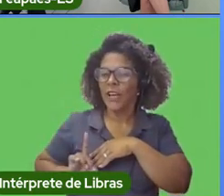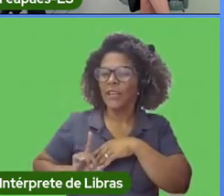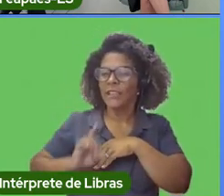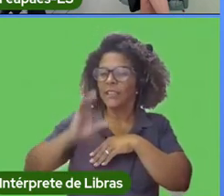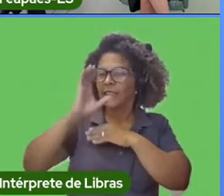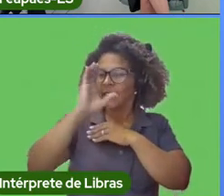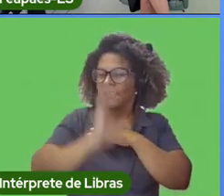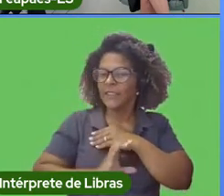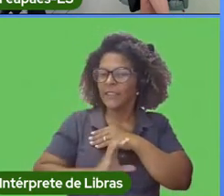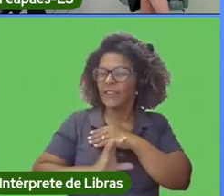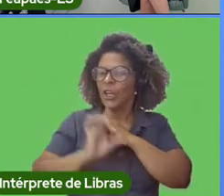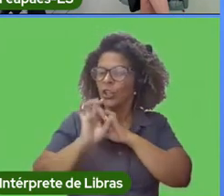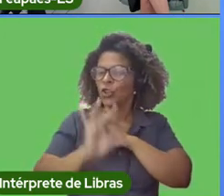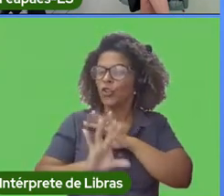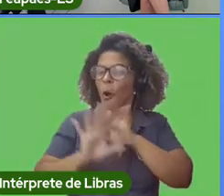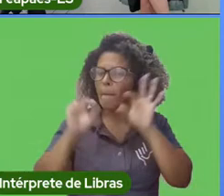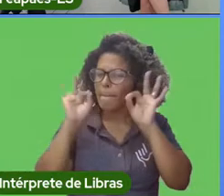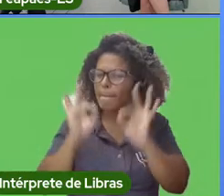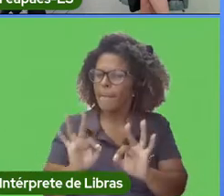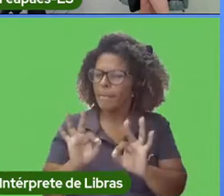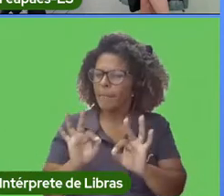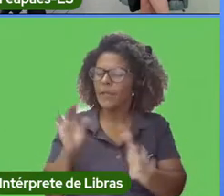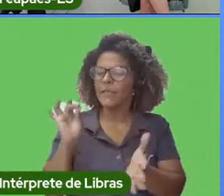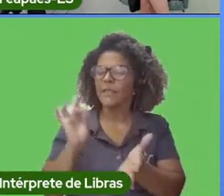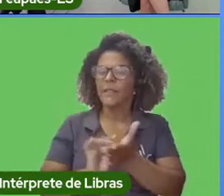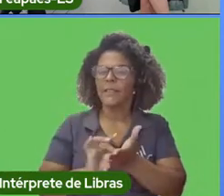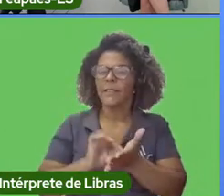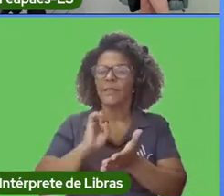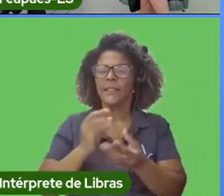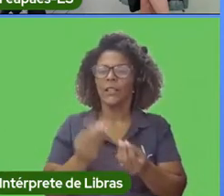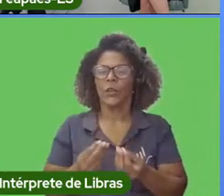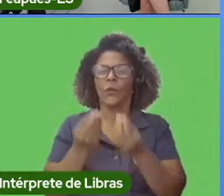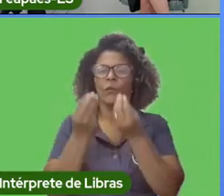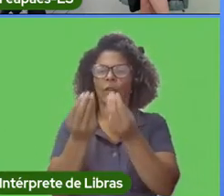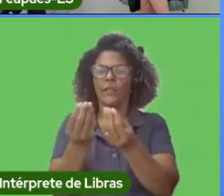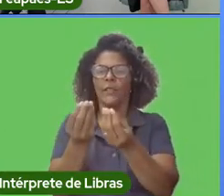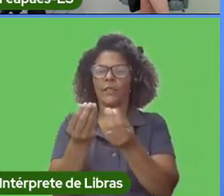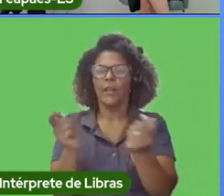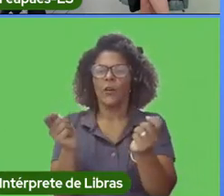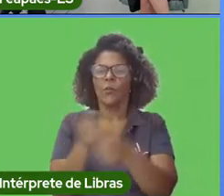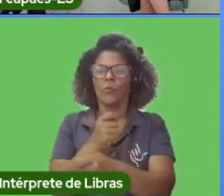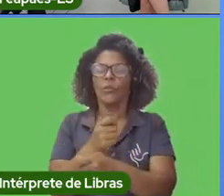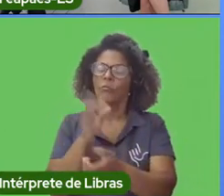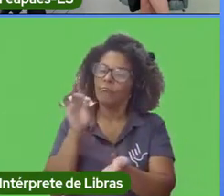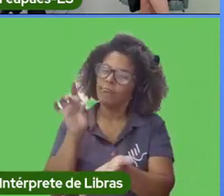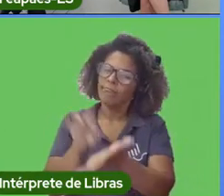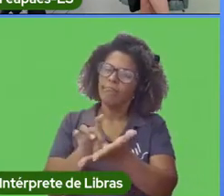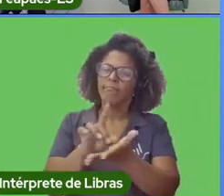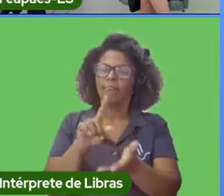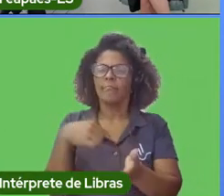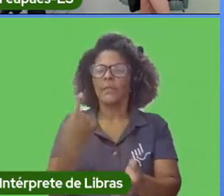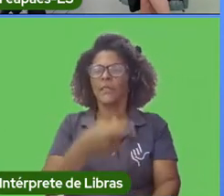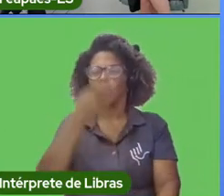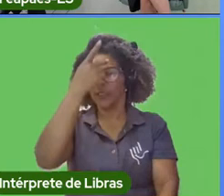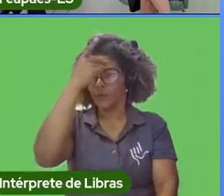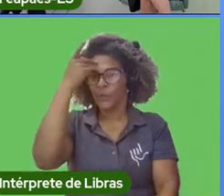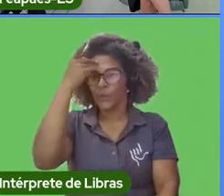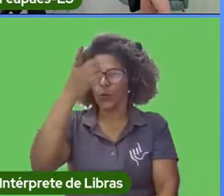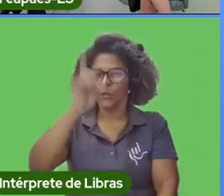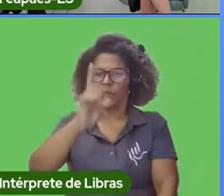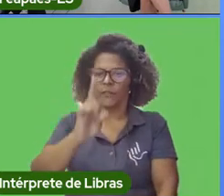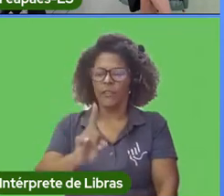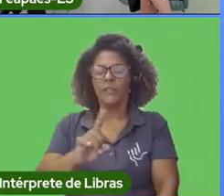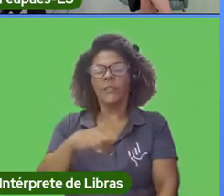ele só vai ocorrer se a gente oferecer condições concretas para que as pessoas com deficiência